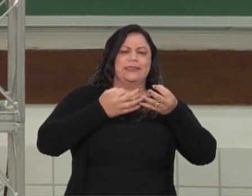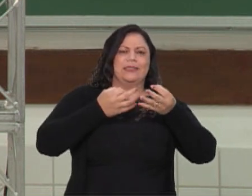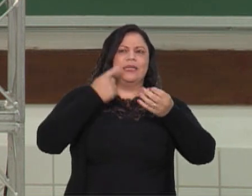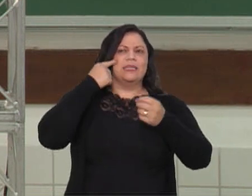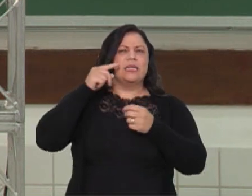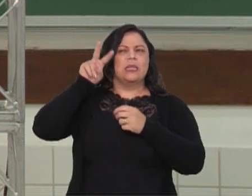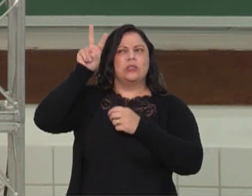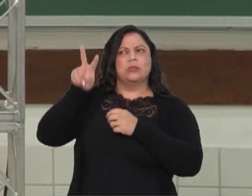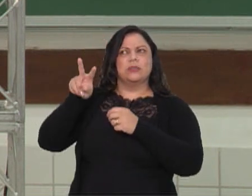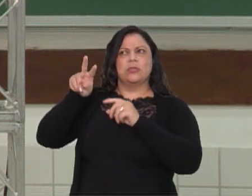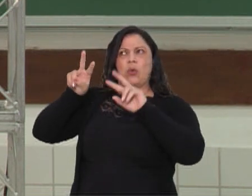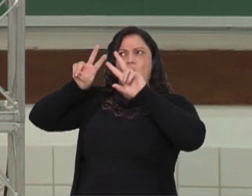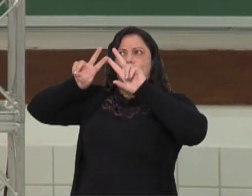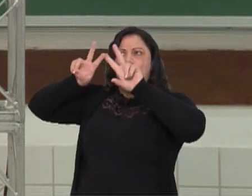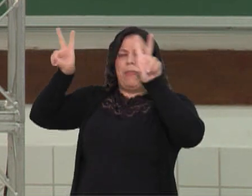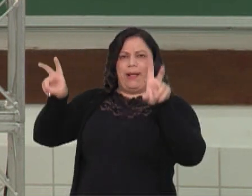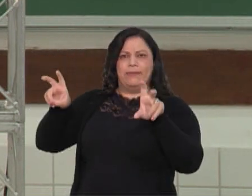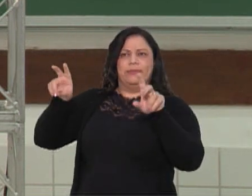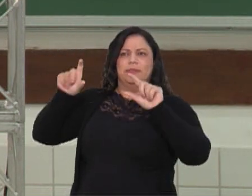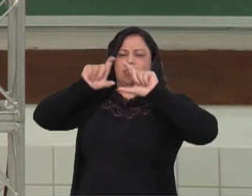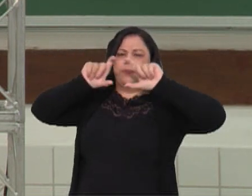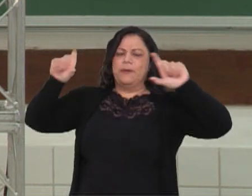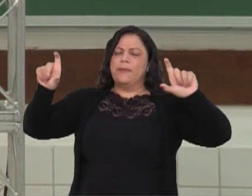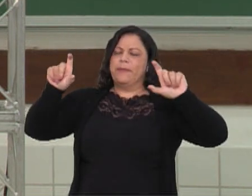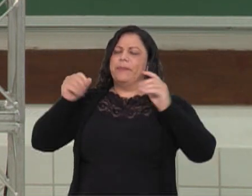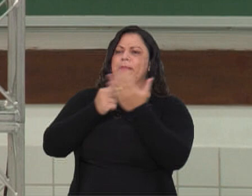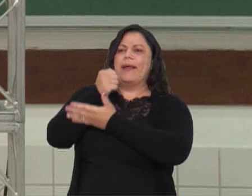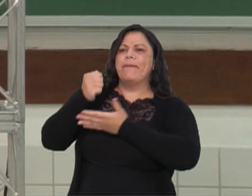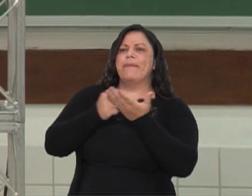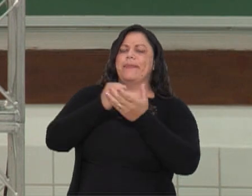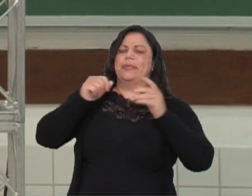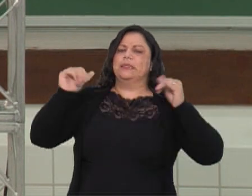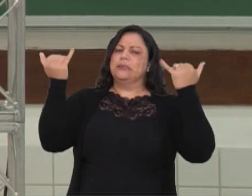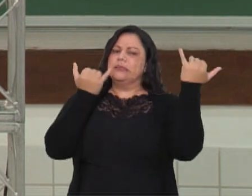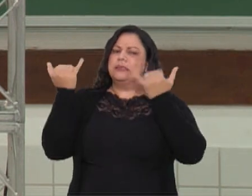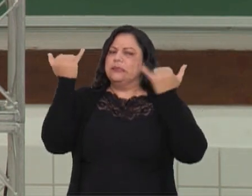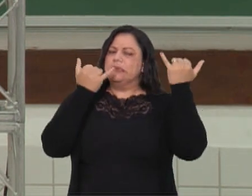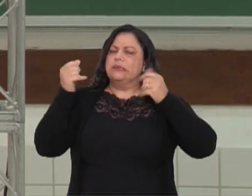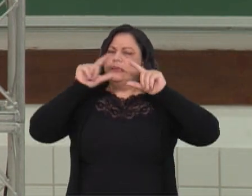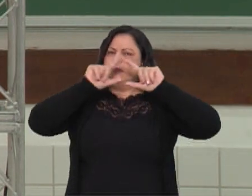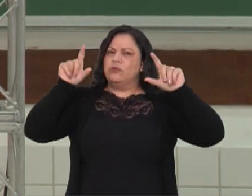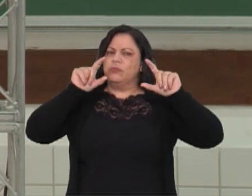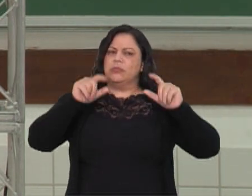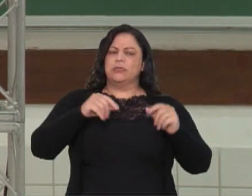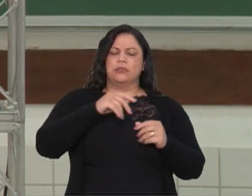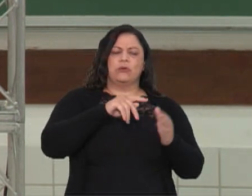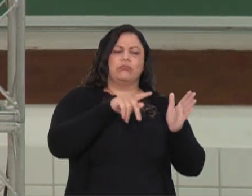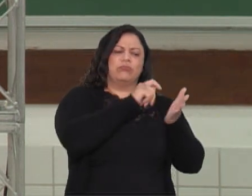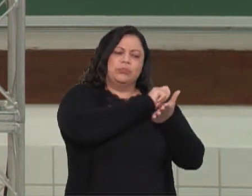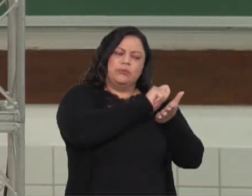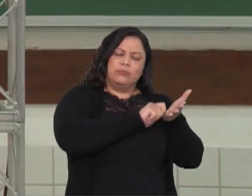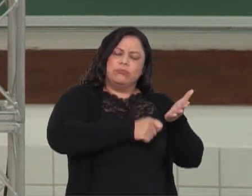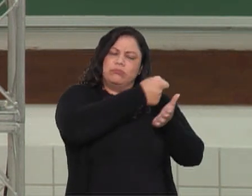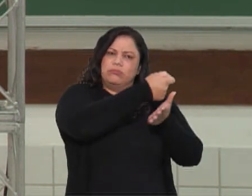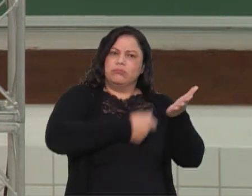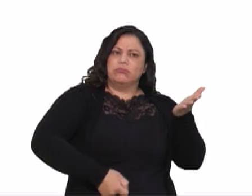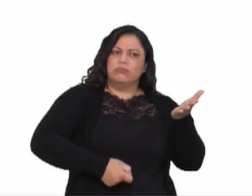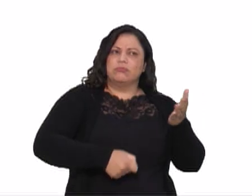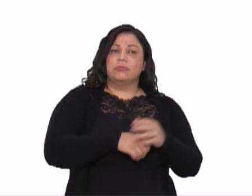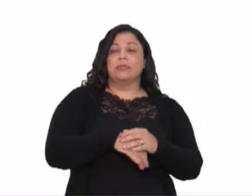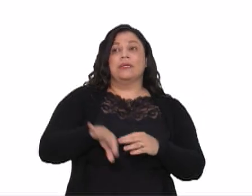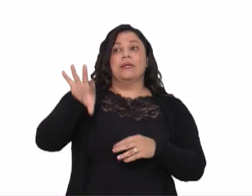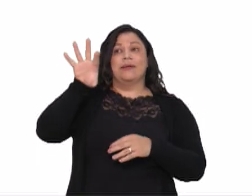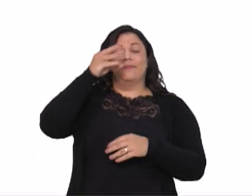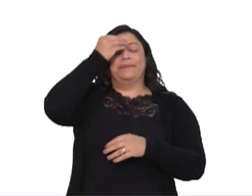nascem a partir de uma base informativa. E aí, então nessa aula nós aprendemos um pouco mais sobre o